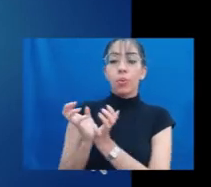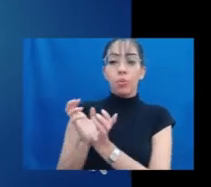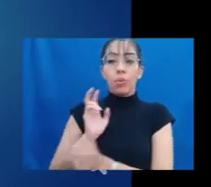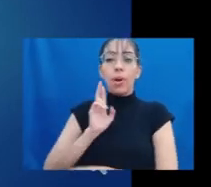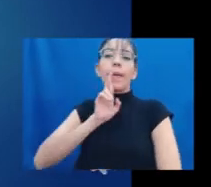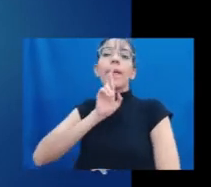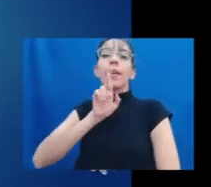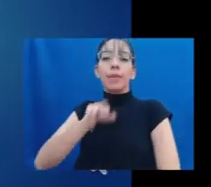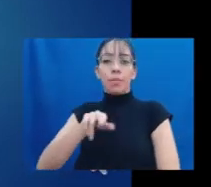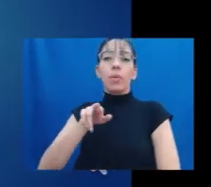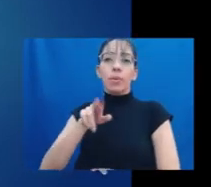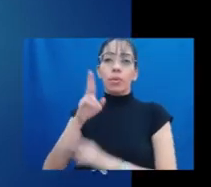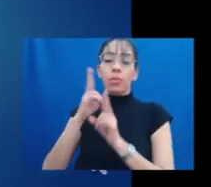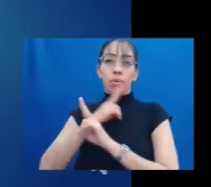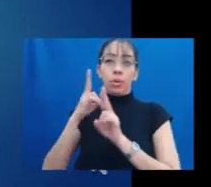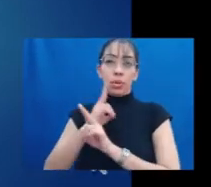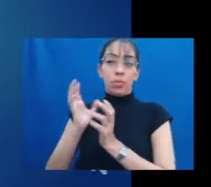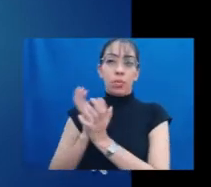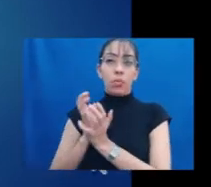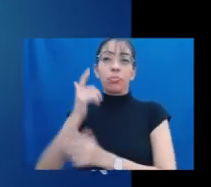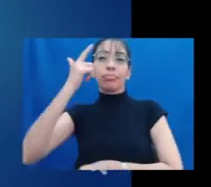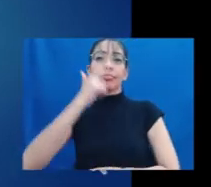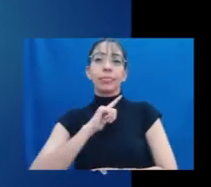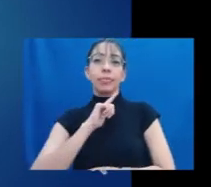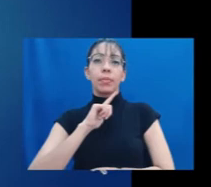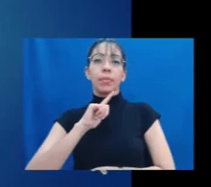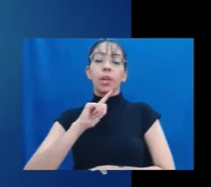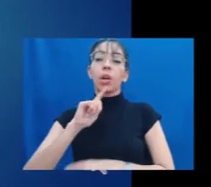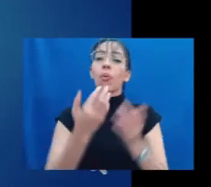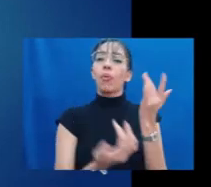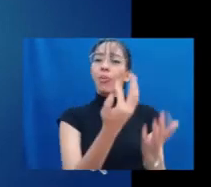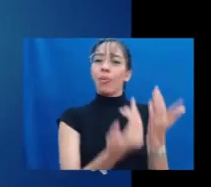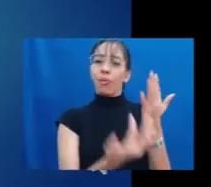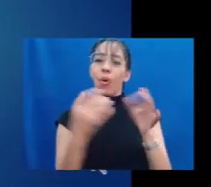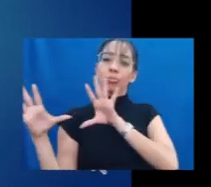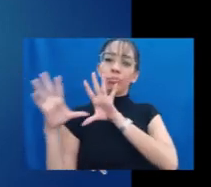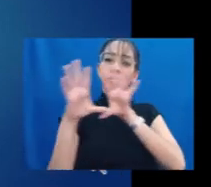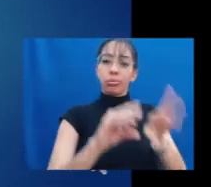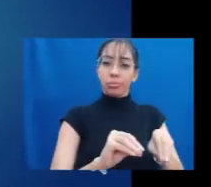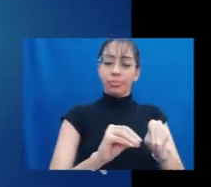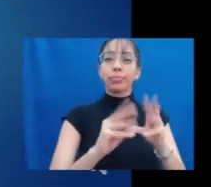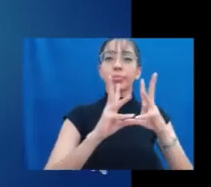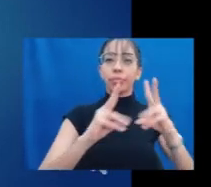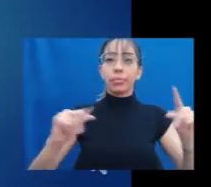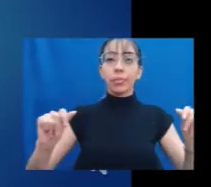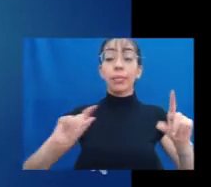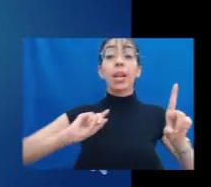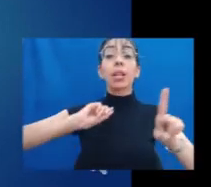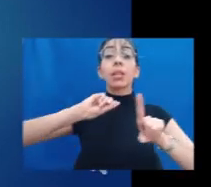porque essa equipe de resposta de emergência conseguiu ali ainda debelar o